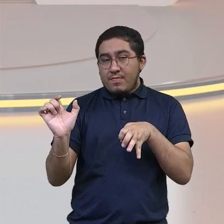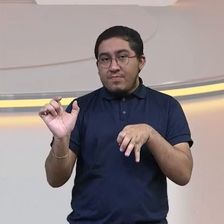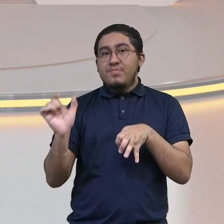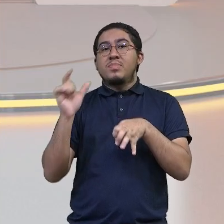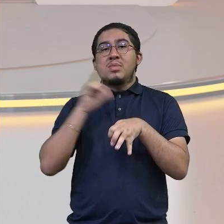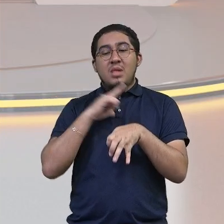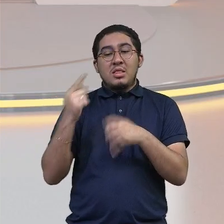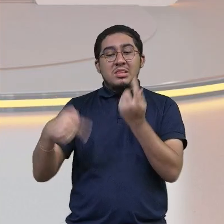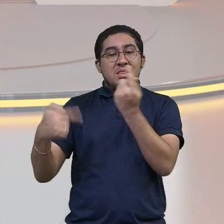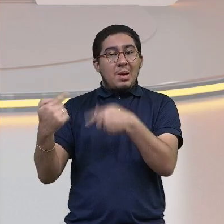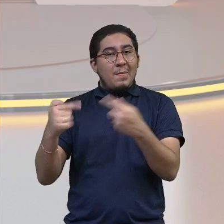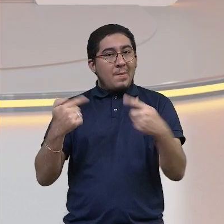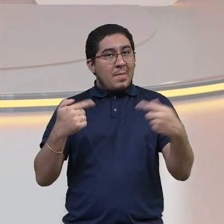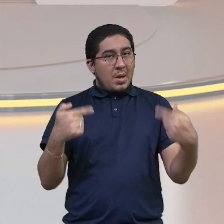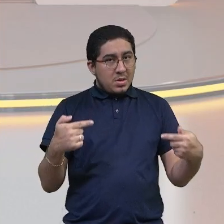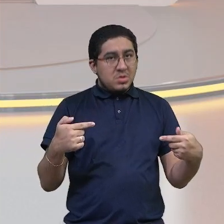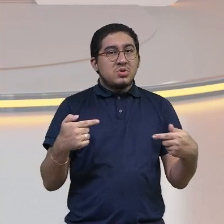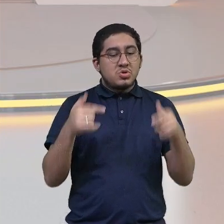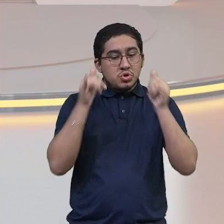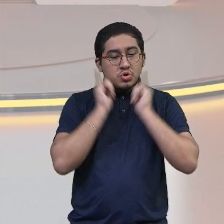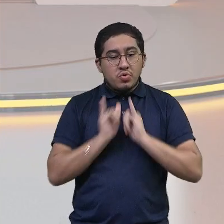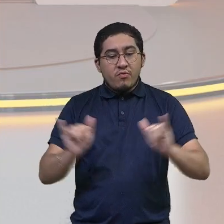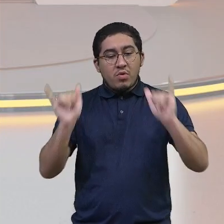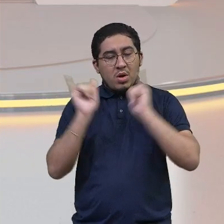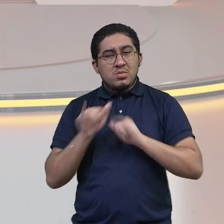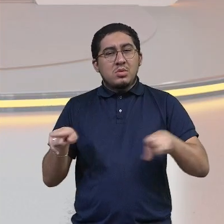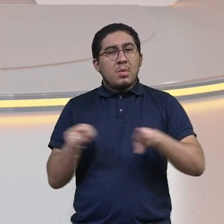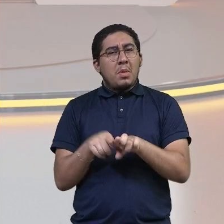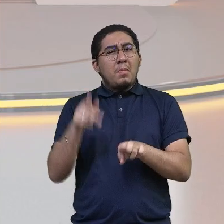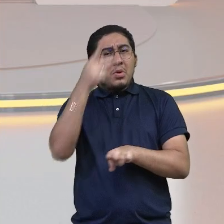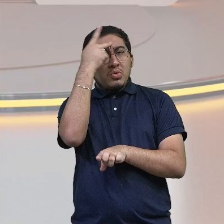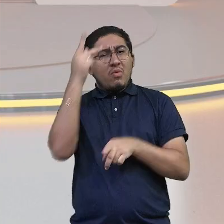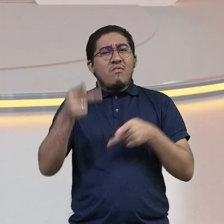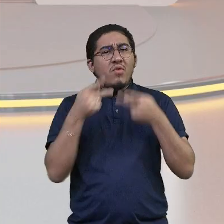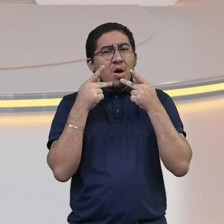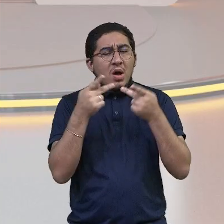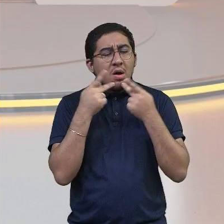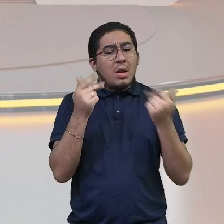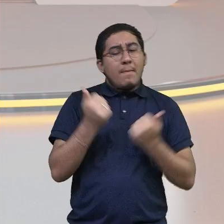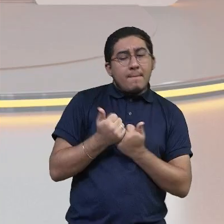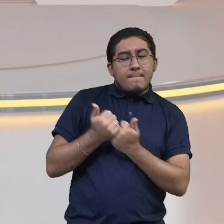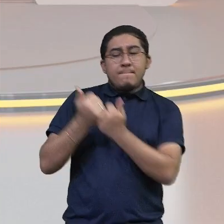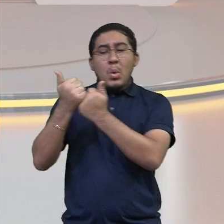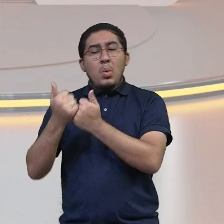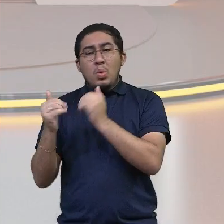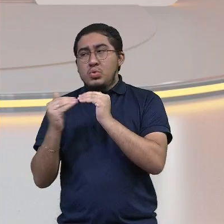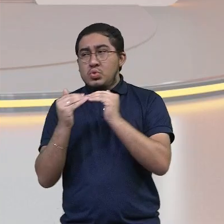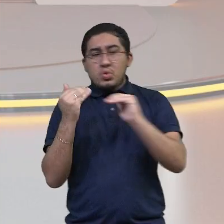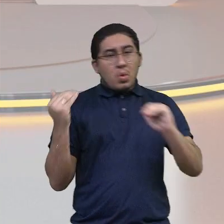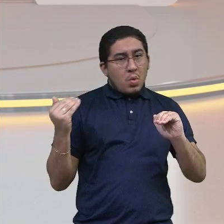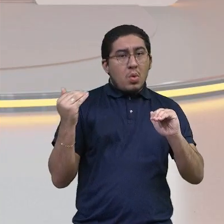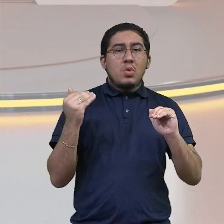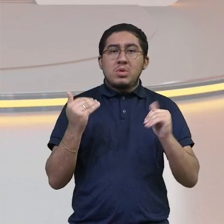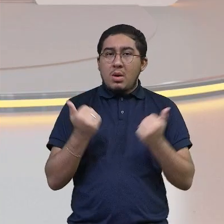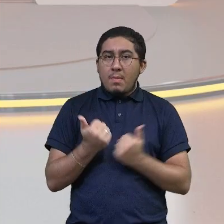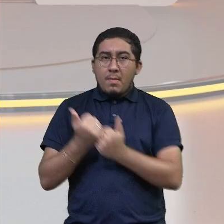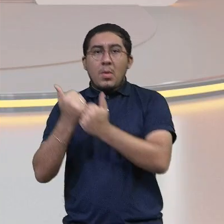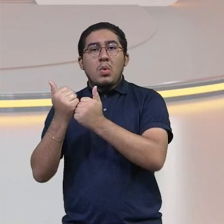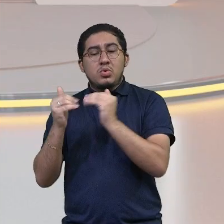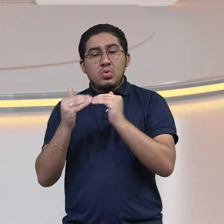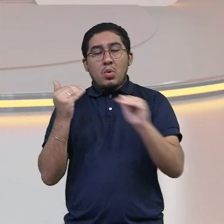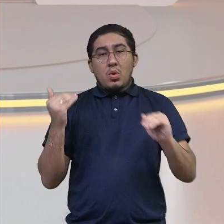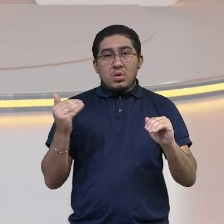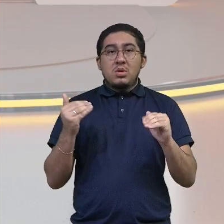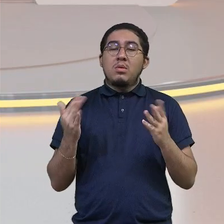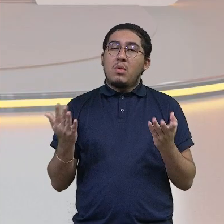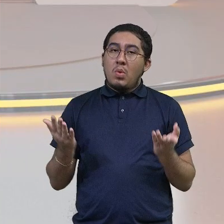sendo muito falada, divulgada, e gente fazendo campanha pró, gente fazendo campanha contra a anistia nos dias de